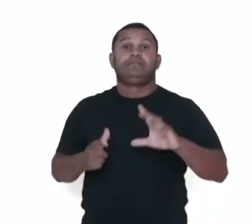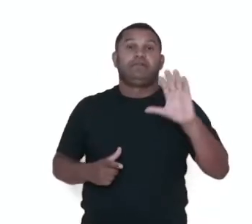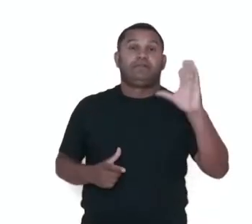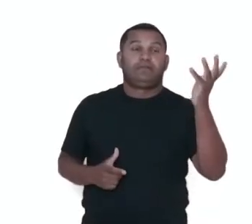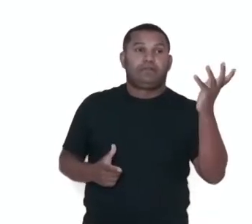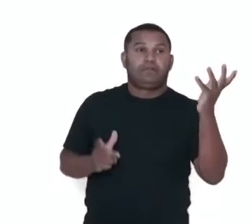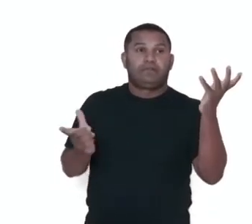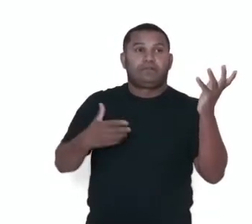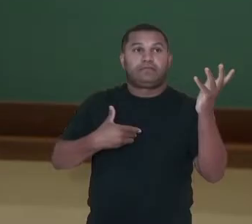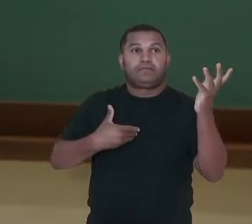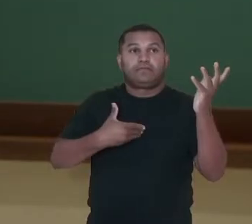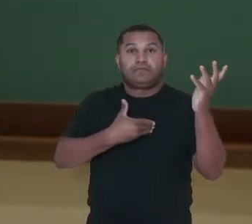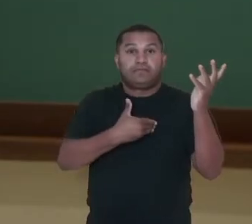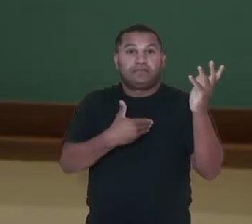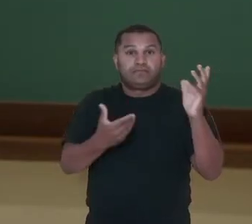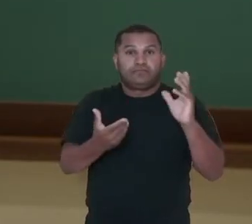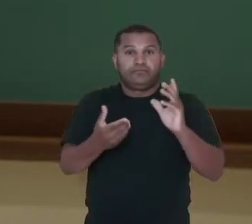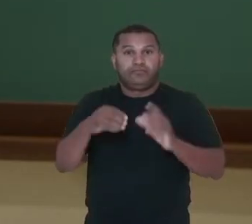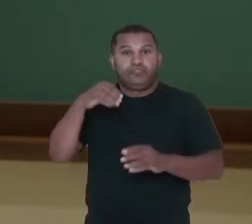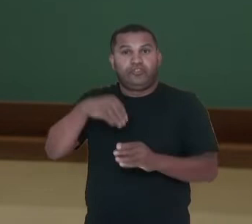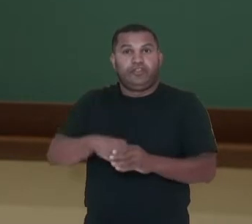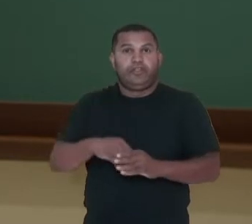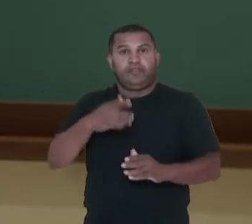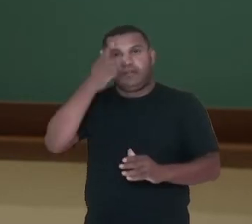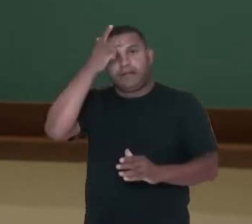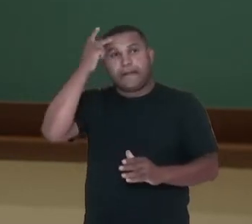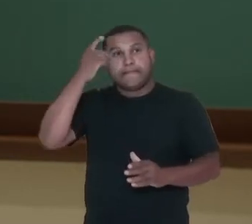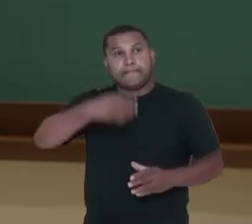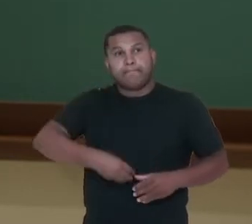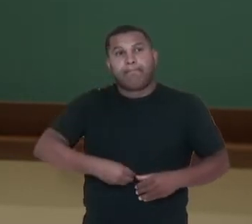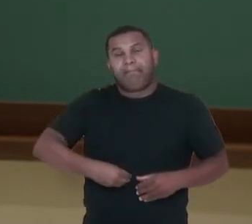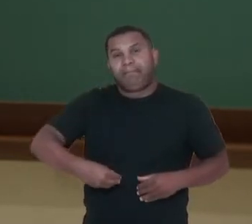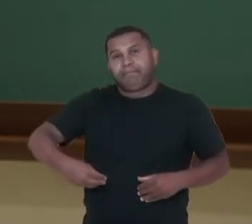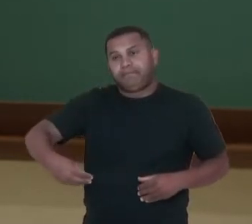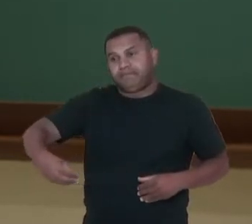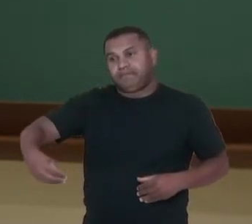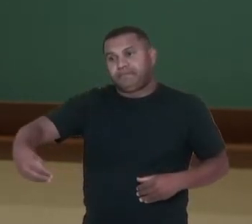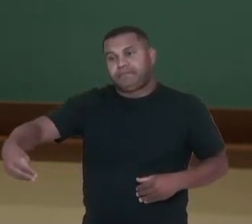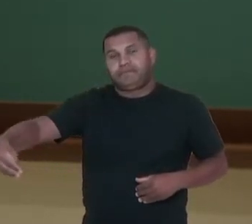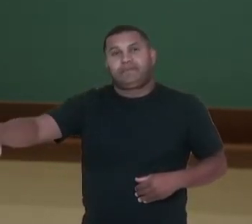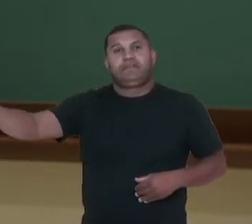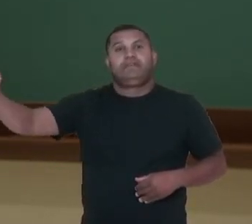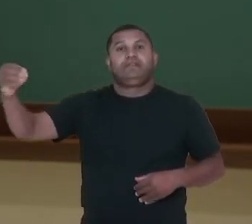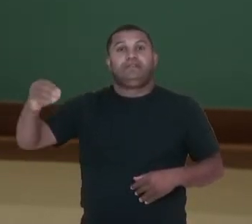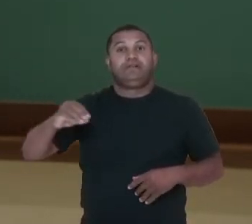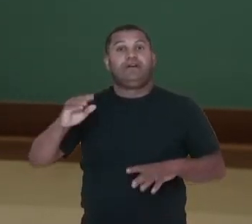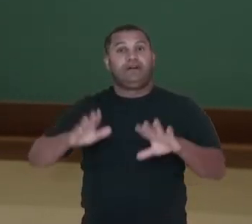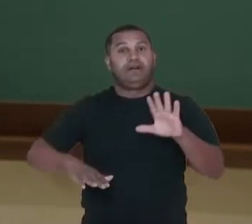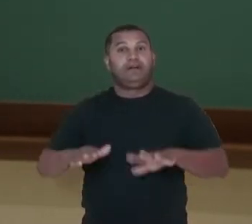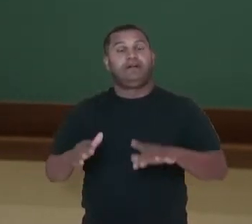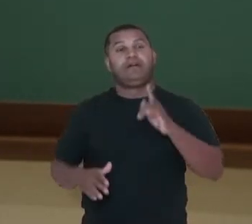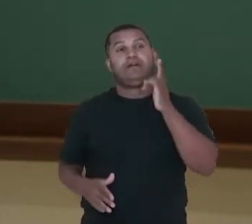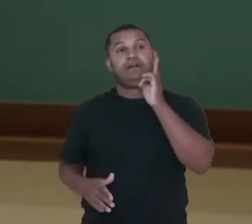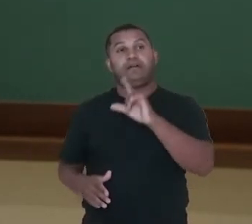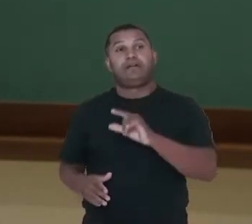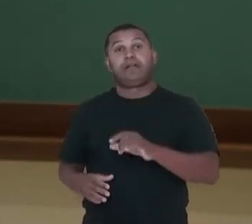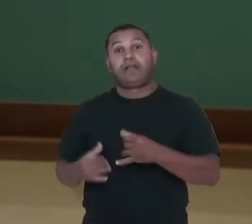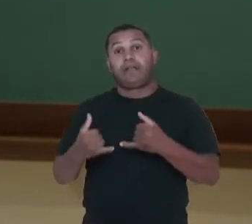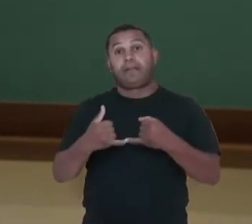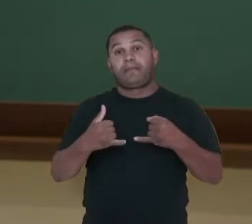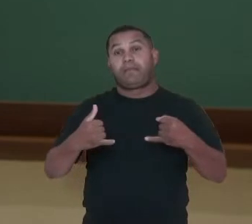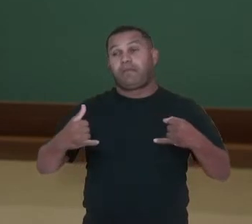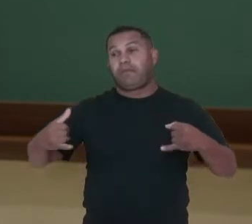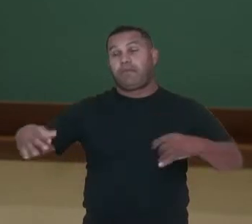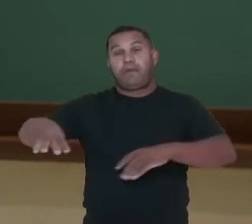foi eliminada, acontece de muitas pessoas eliminarem organismos solitários de metros e metros